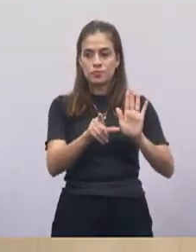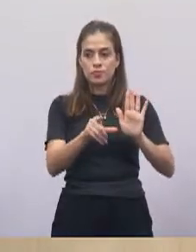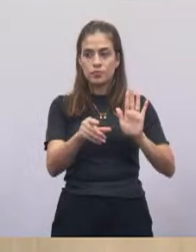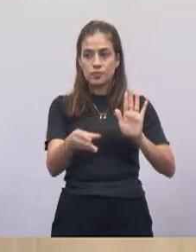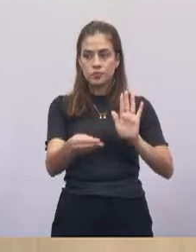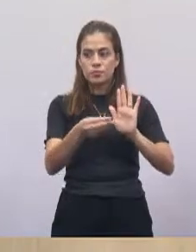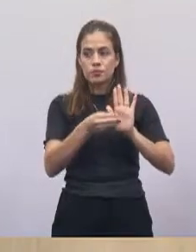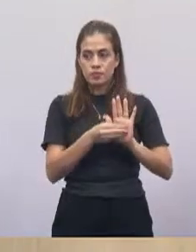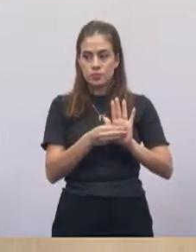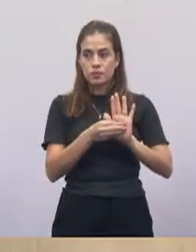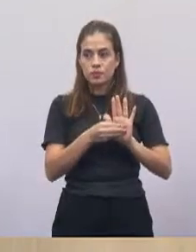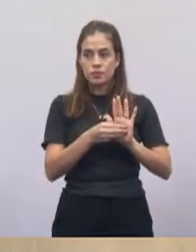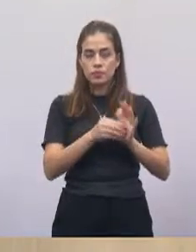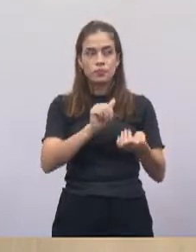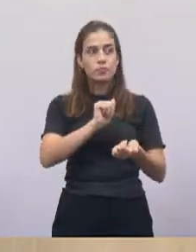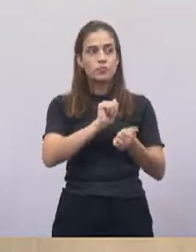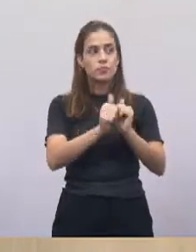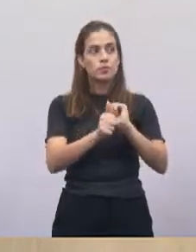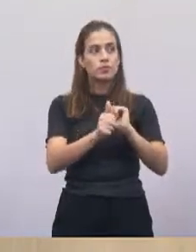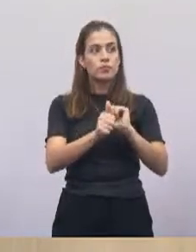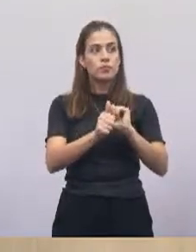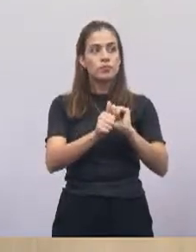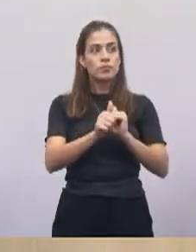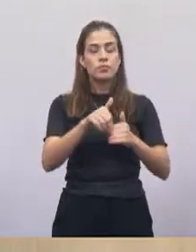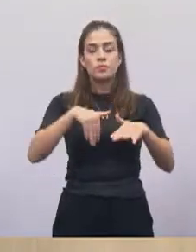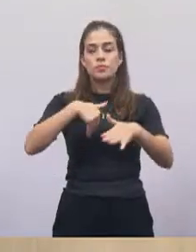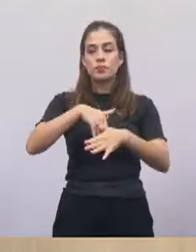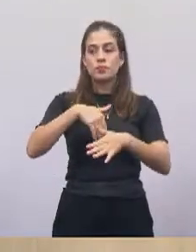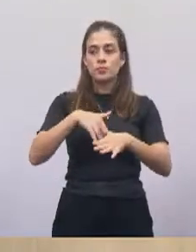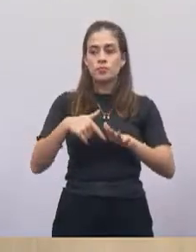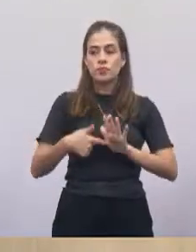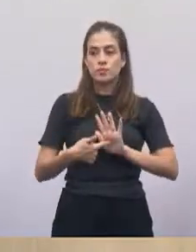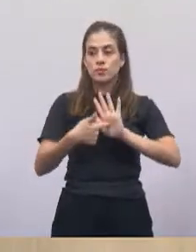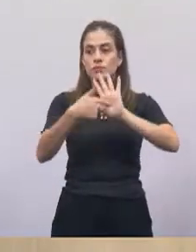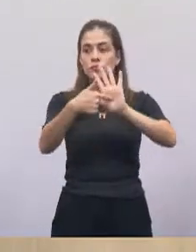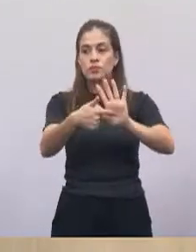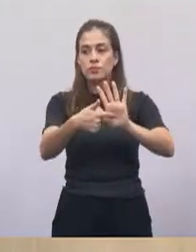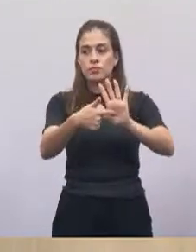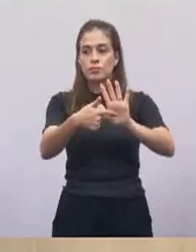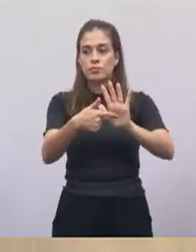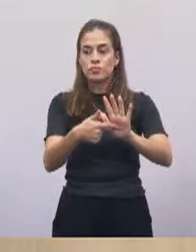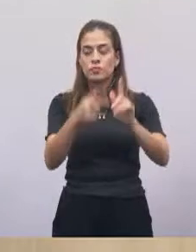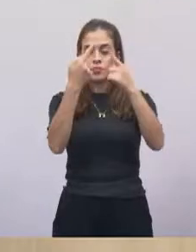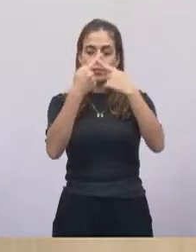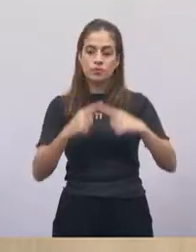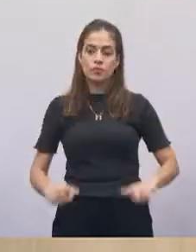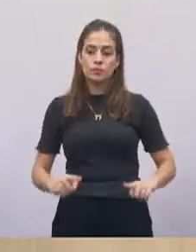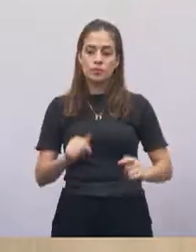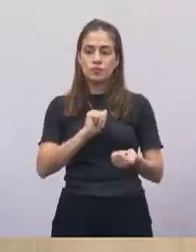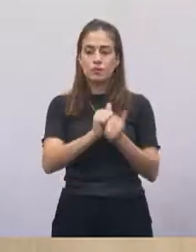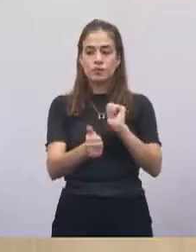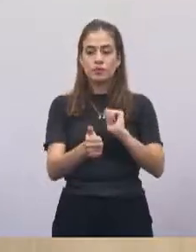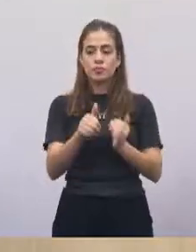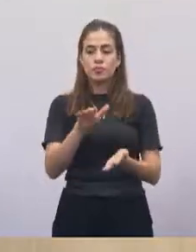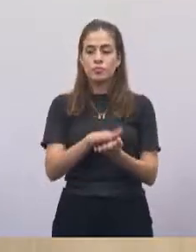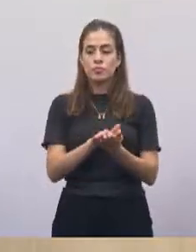nessa homenagem os jogadores de futsal que se destacaram nas competições esportivas de Jacareí.